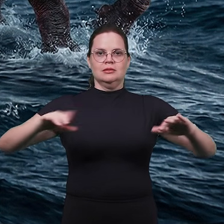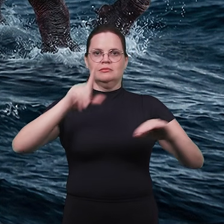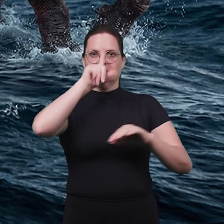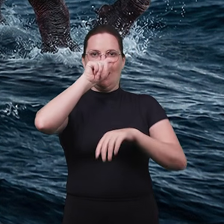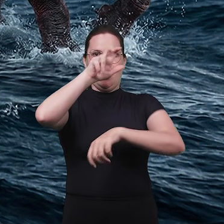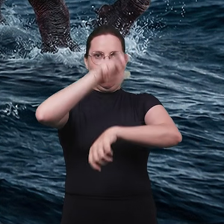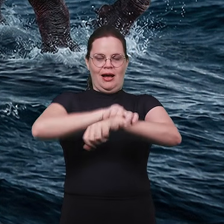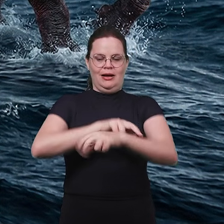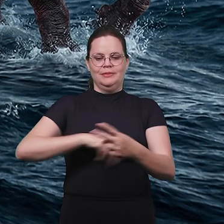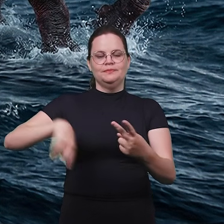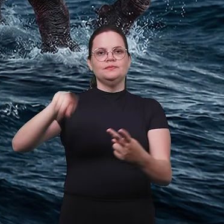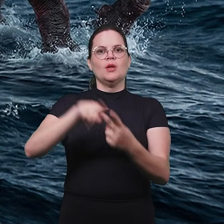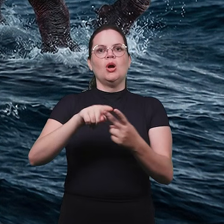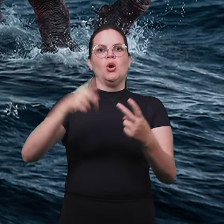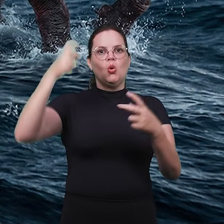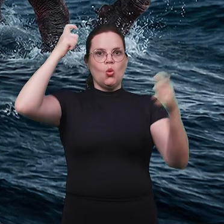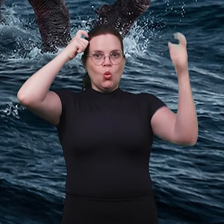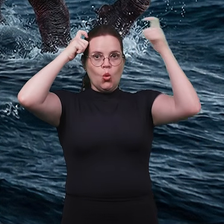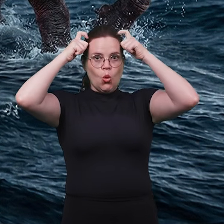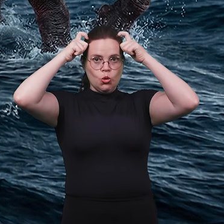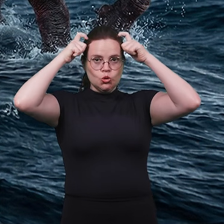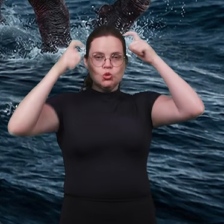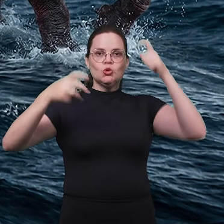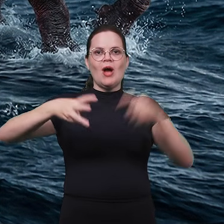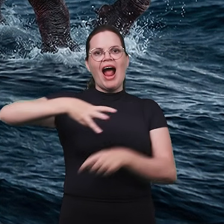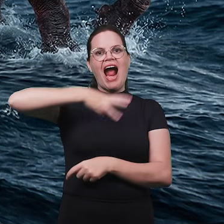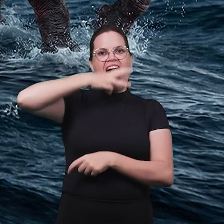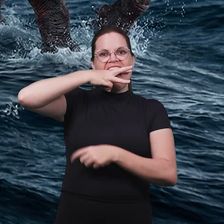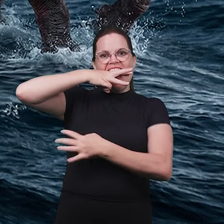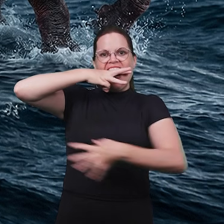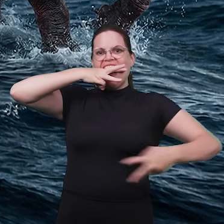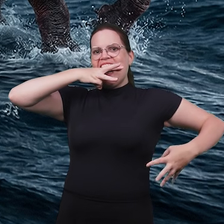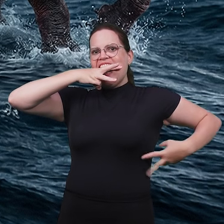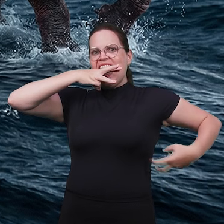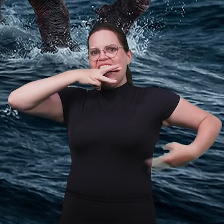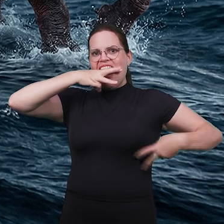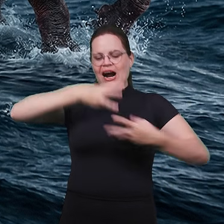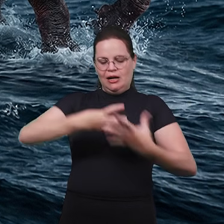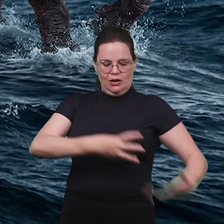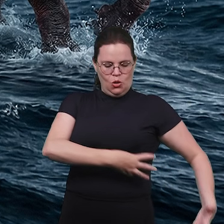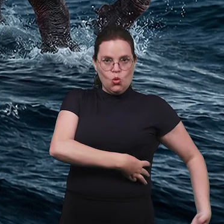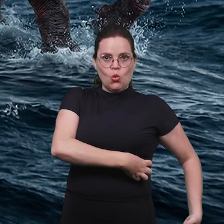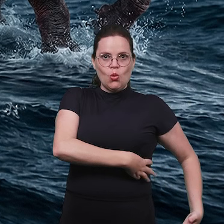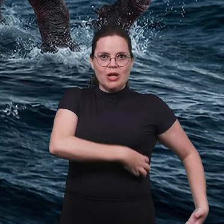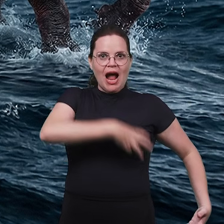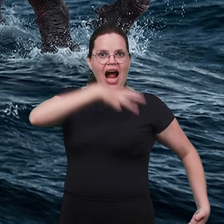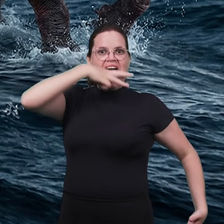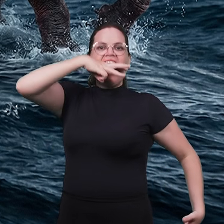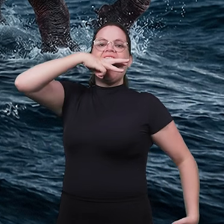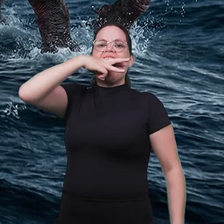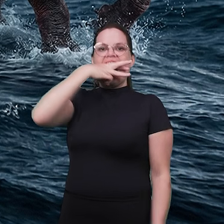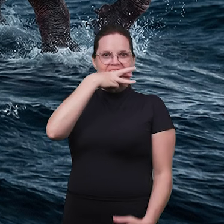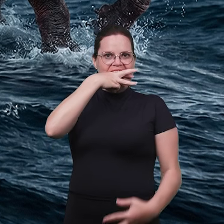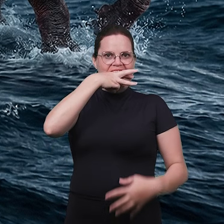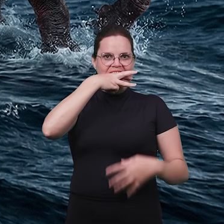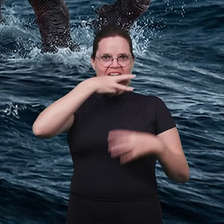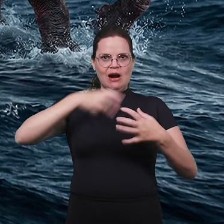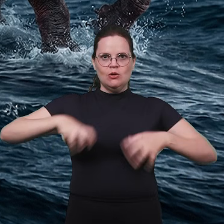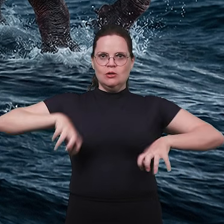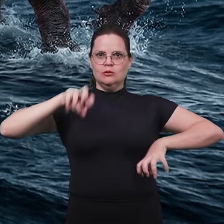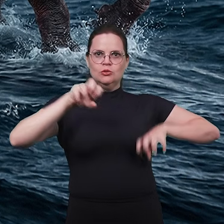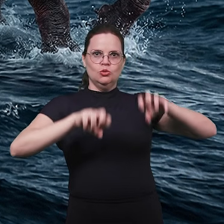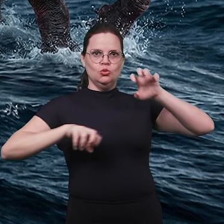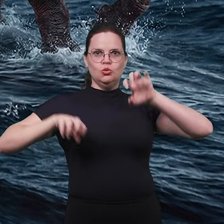na boca, um leopardo com 4 cabeças e asas de ave. E o 4º animal, terrível